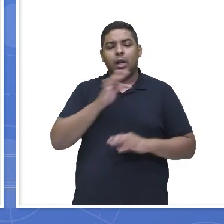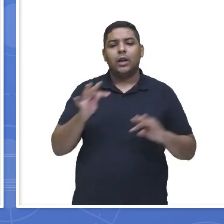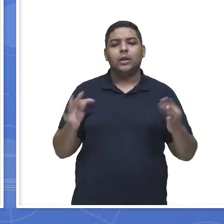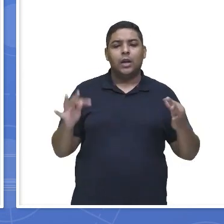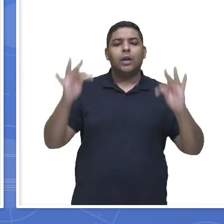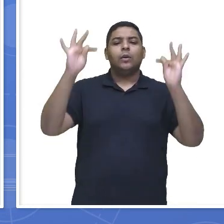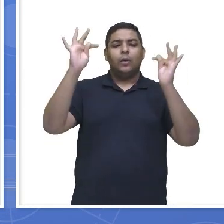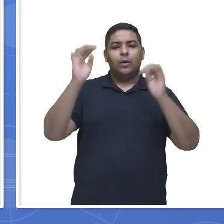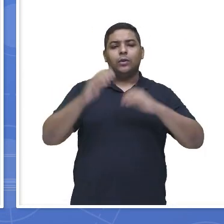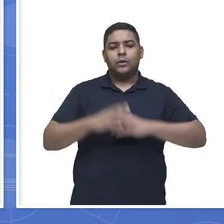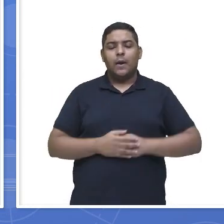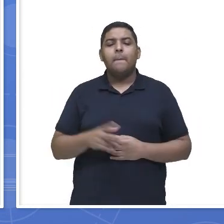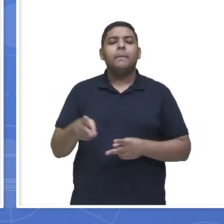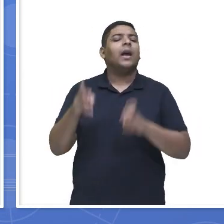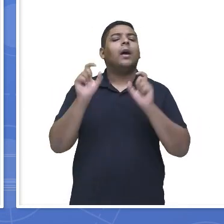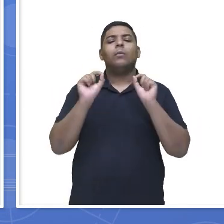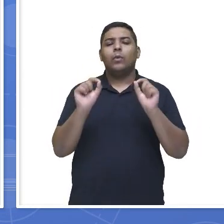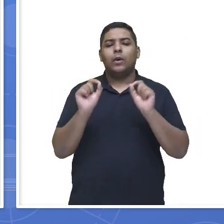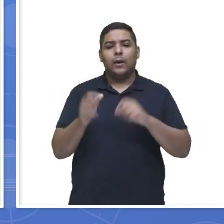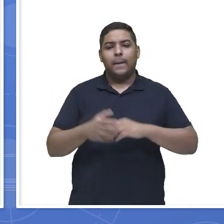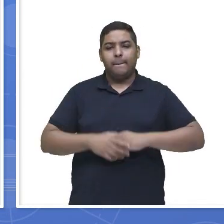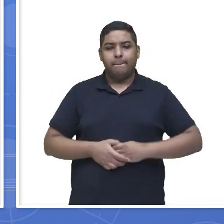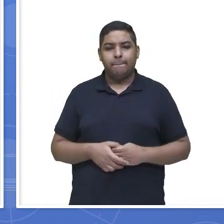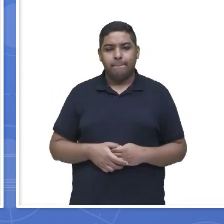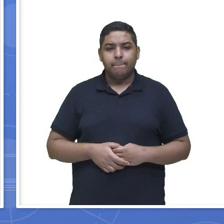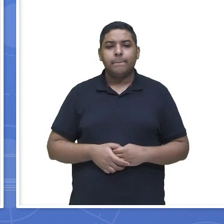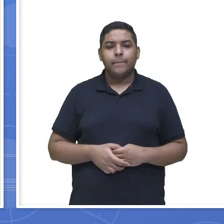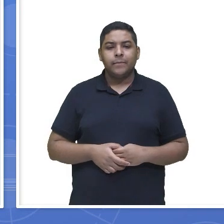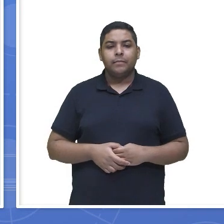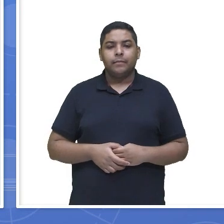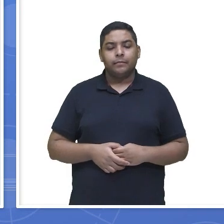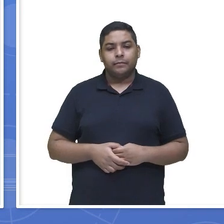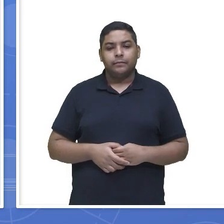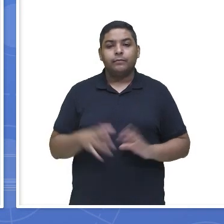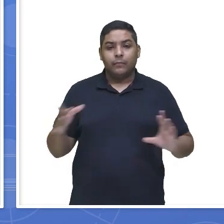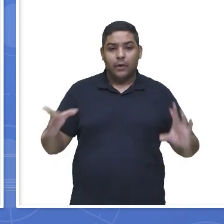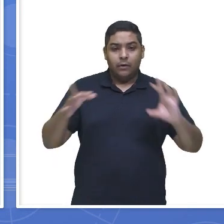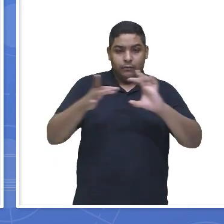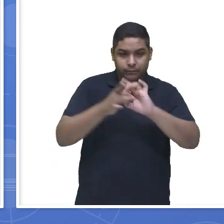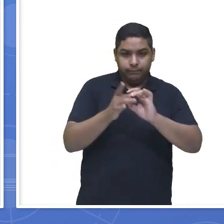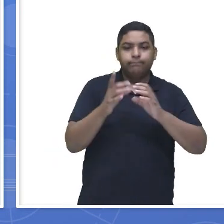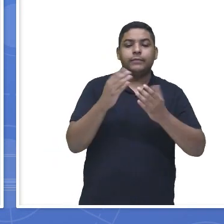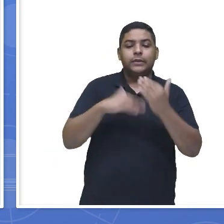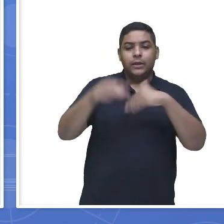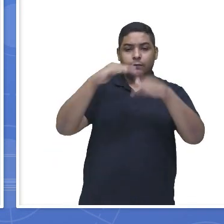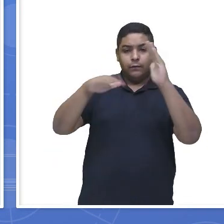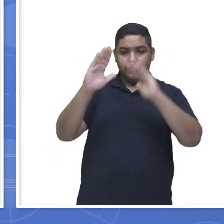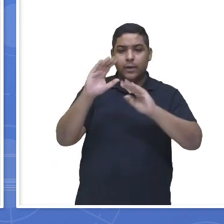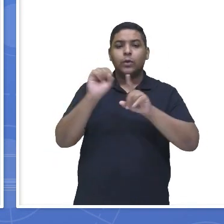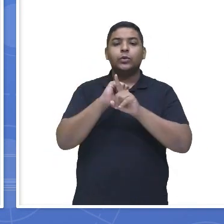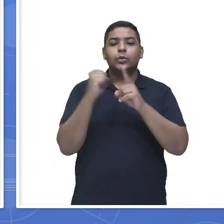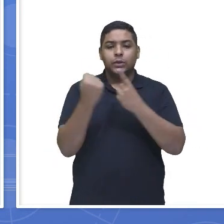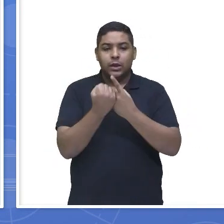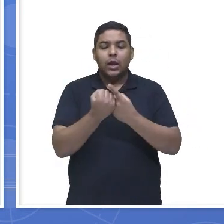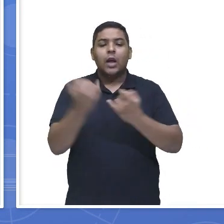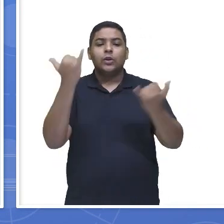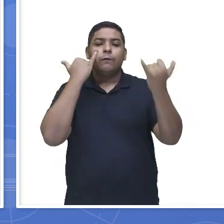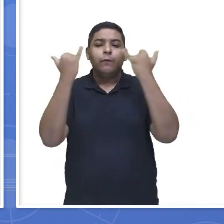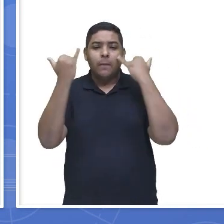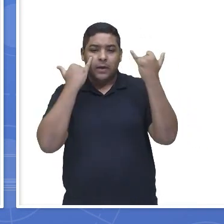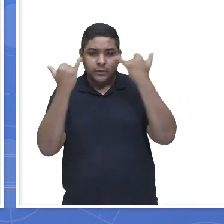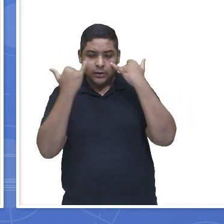quê? Né? O que é essa sociedade do conhecimento? É a junção ou desenvolvimento dessa sociedade da